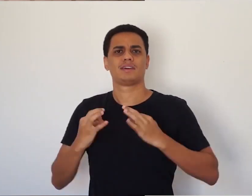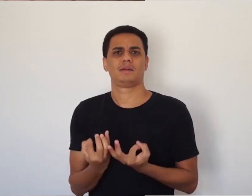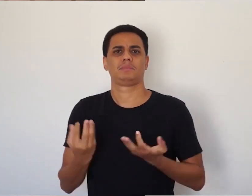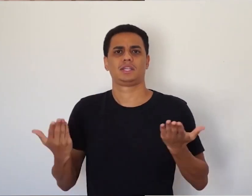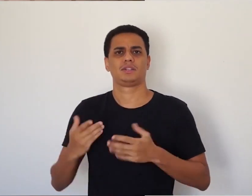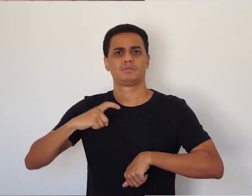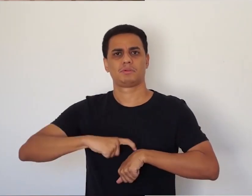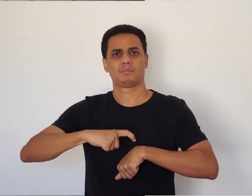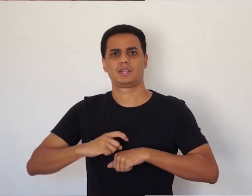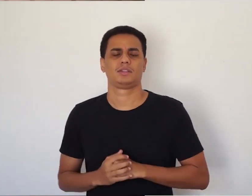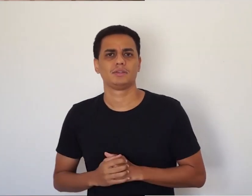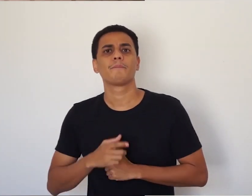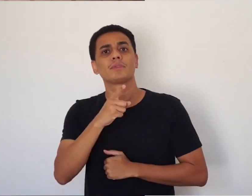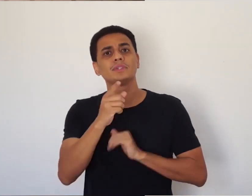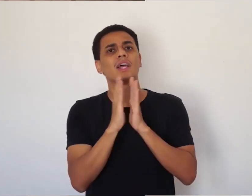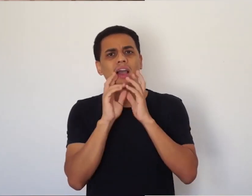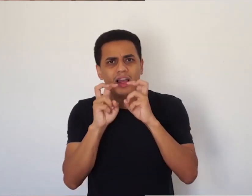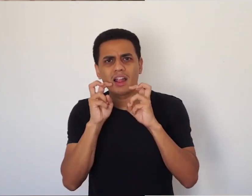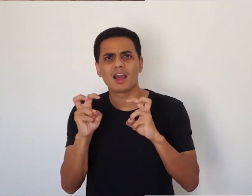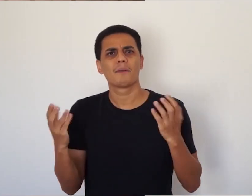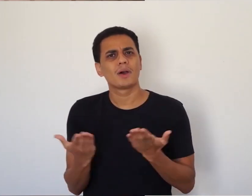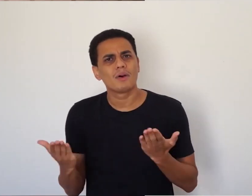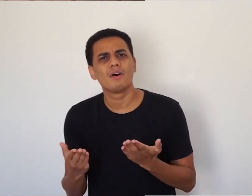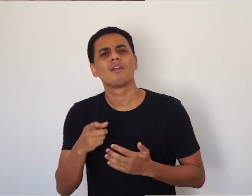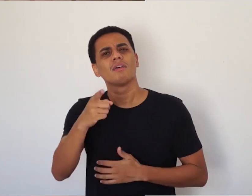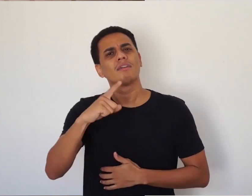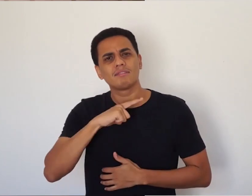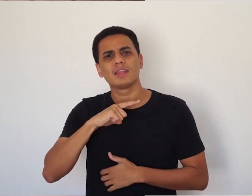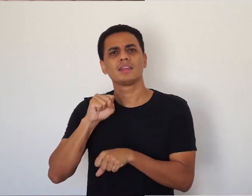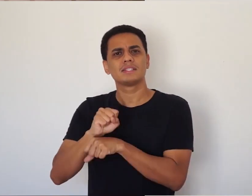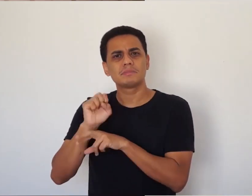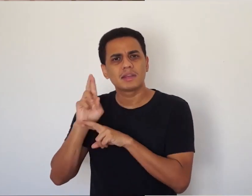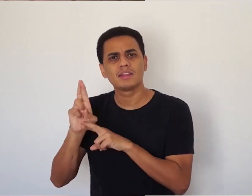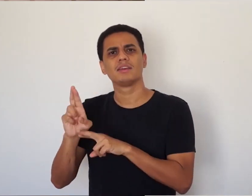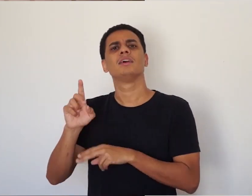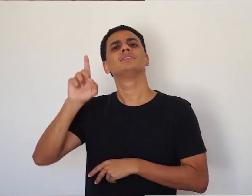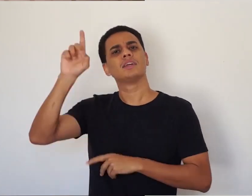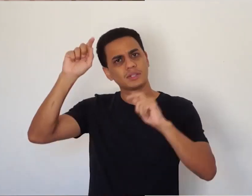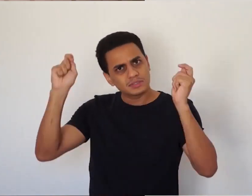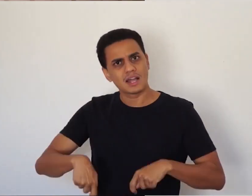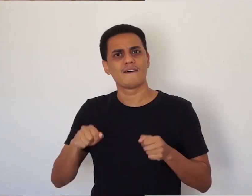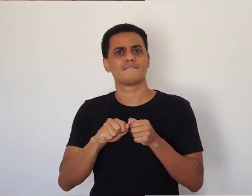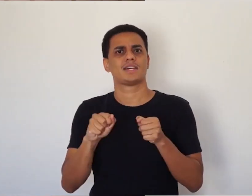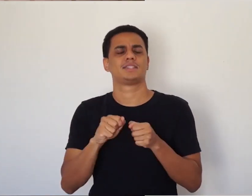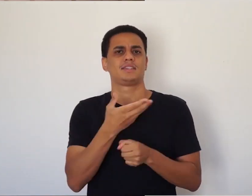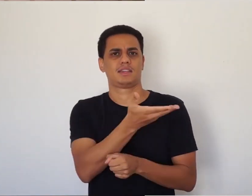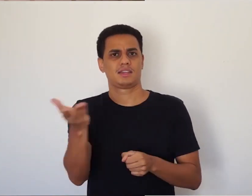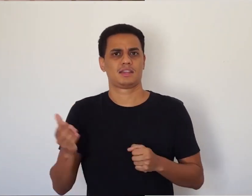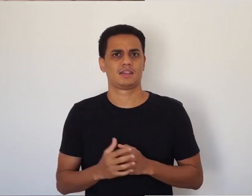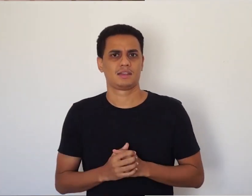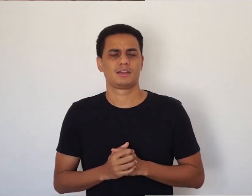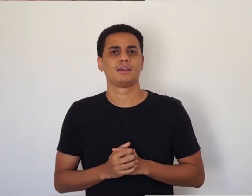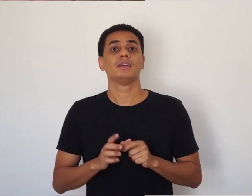nesse momento, a sua família nesse momento. Clame hoje com a sua família por isso, tenha esperança. Deus pode